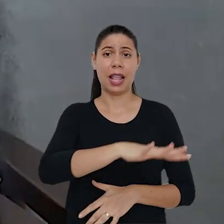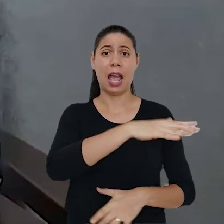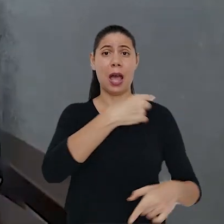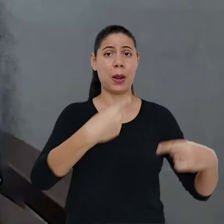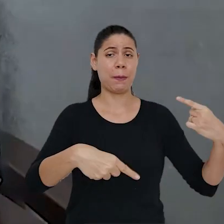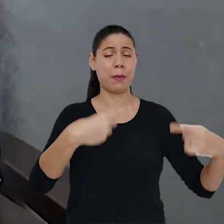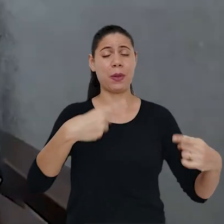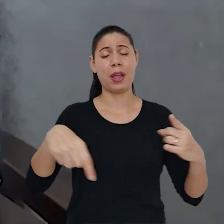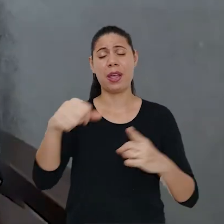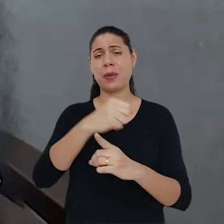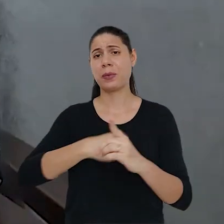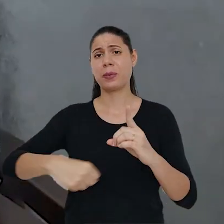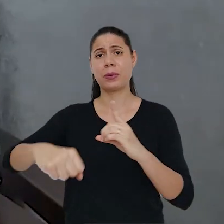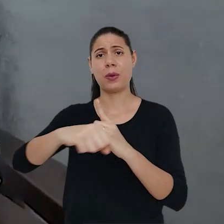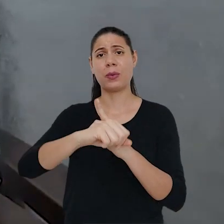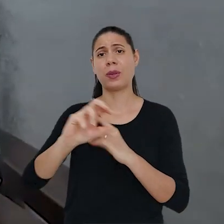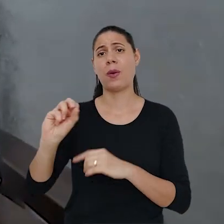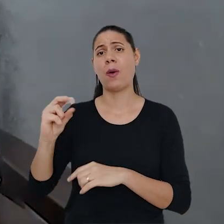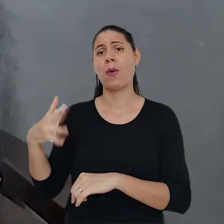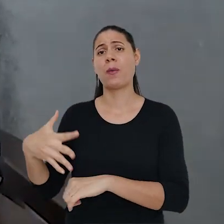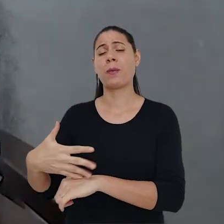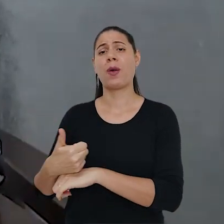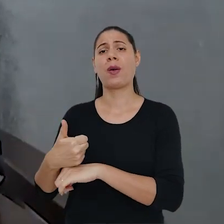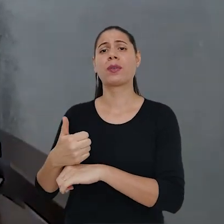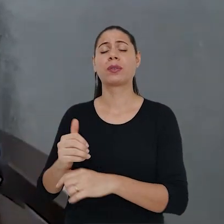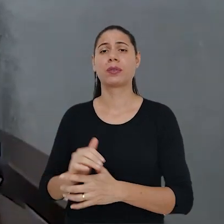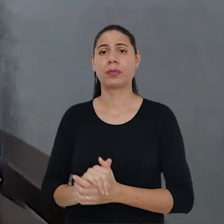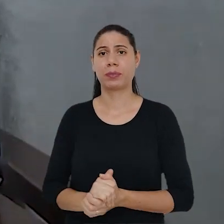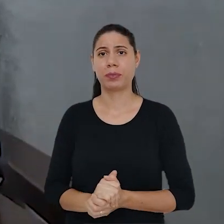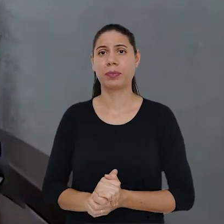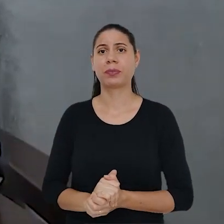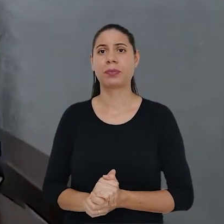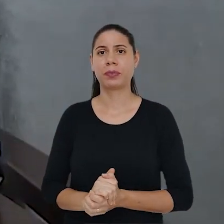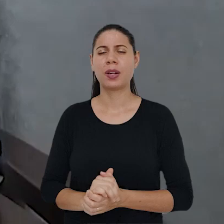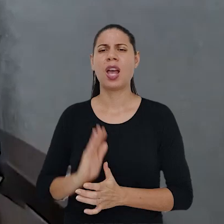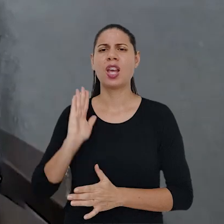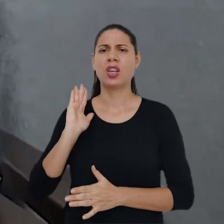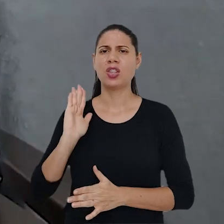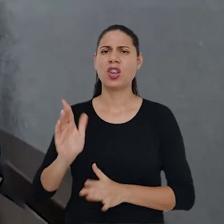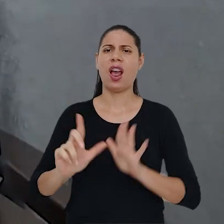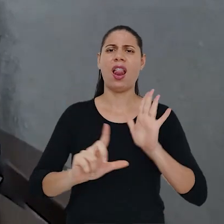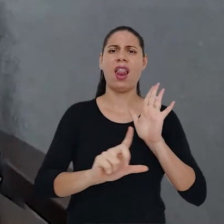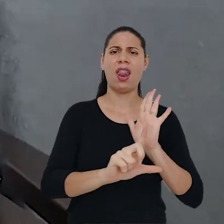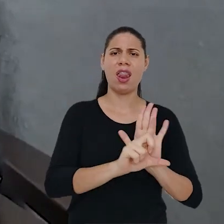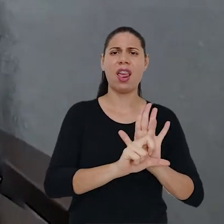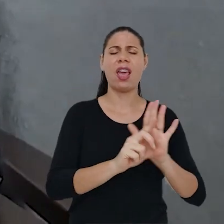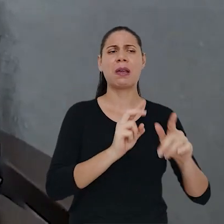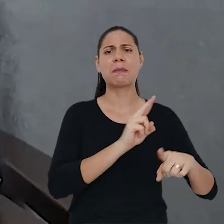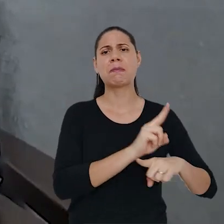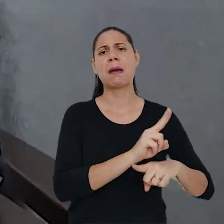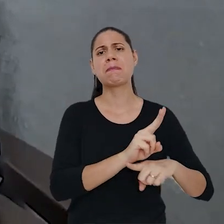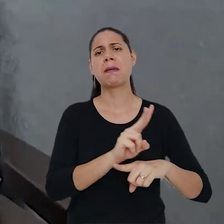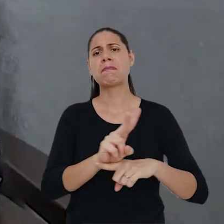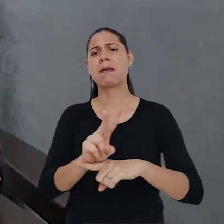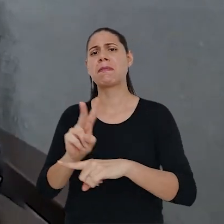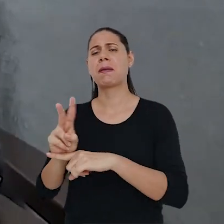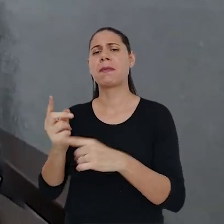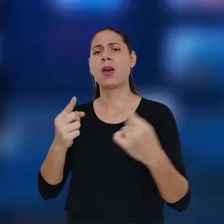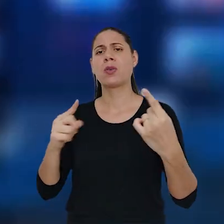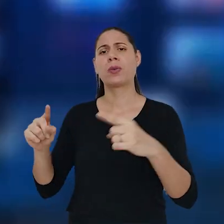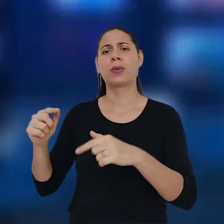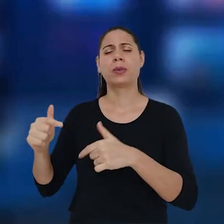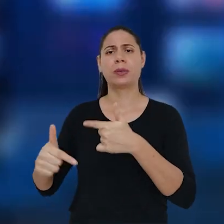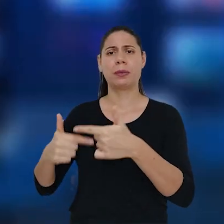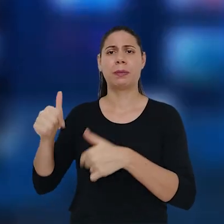política, social ou profissional, mesmo diante de diversas leis protetivas quanto ao trabalho da